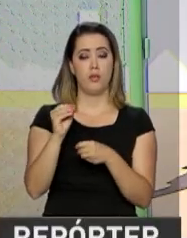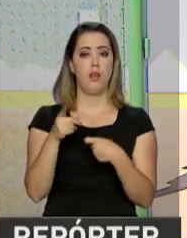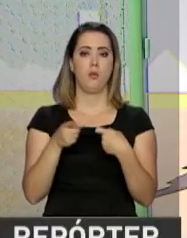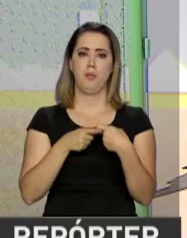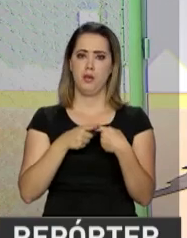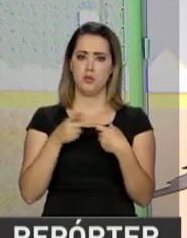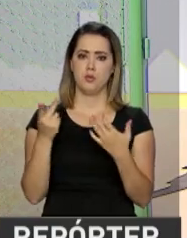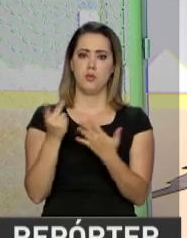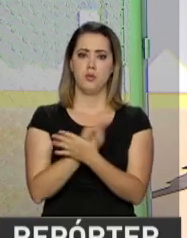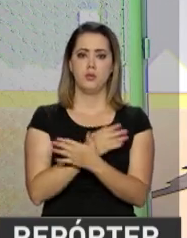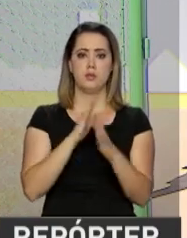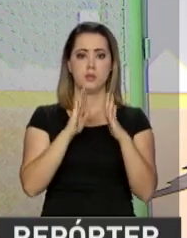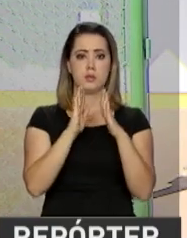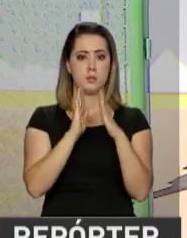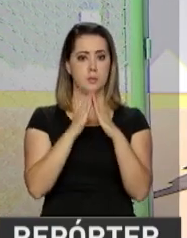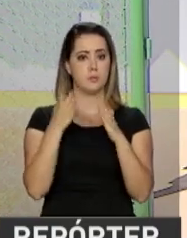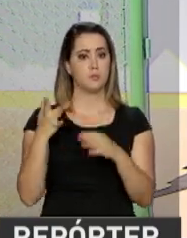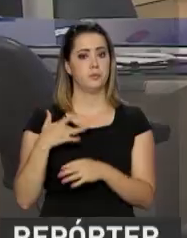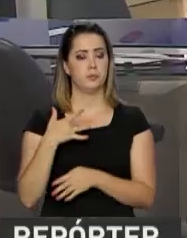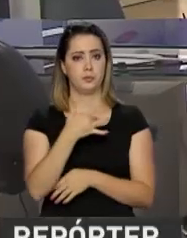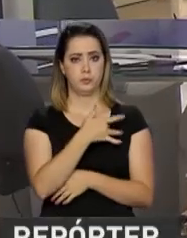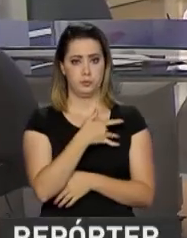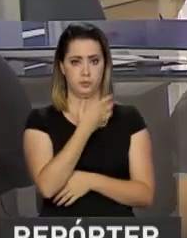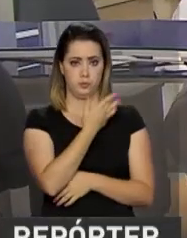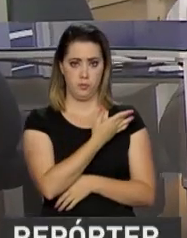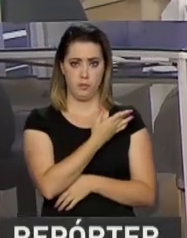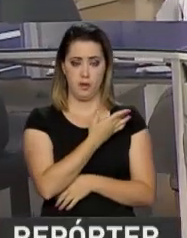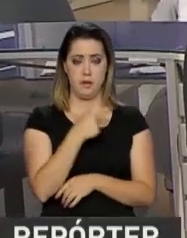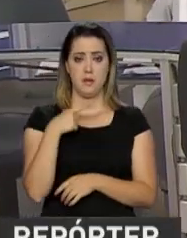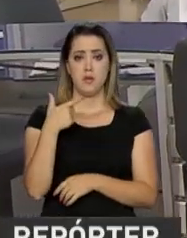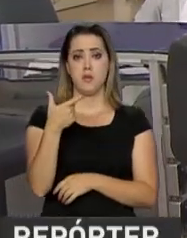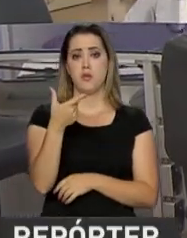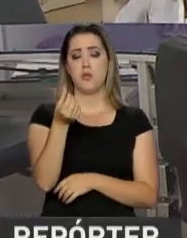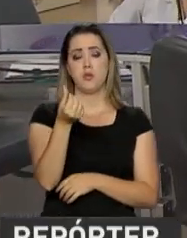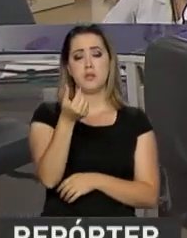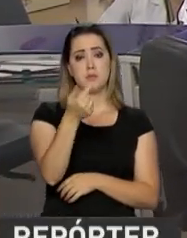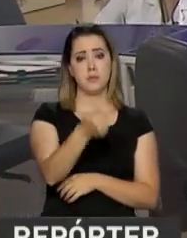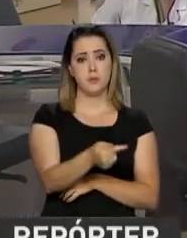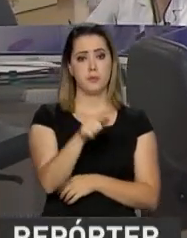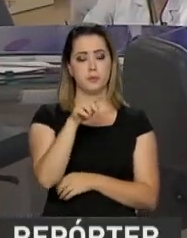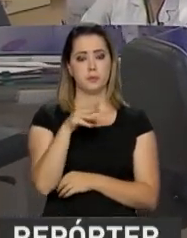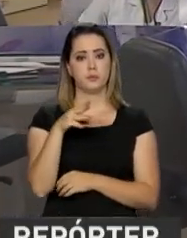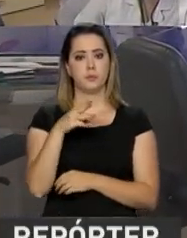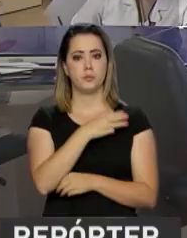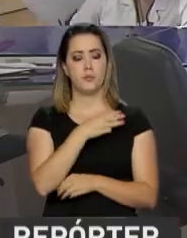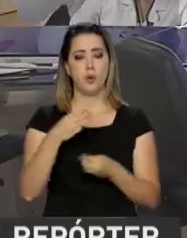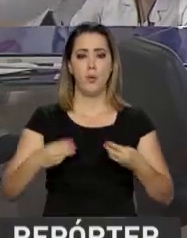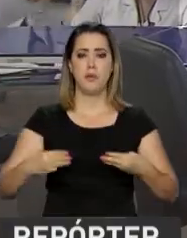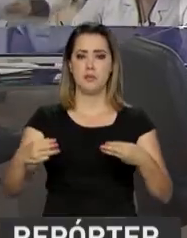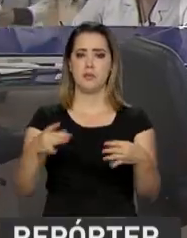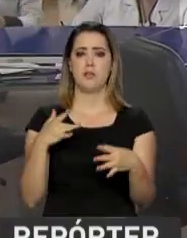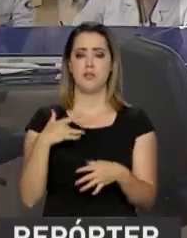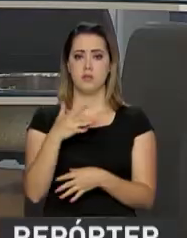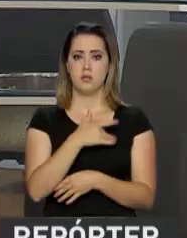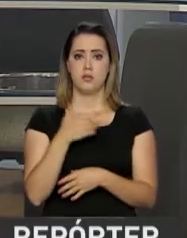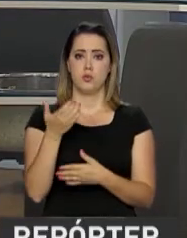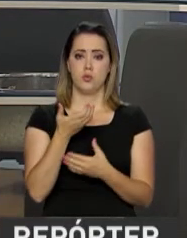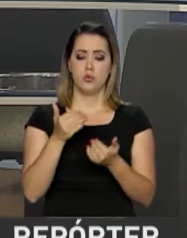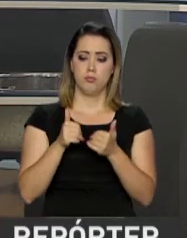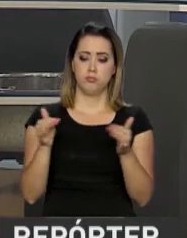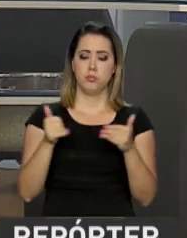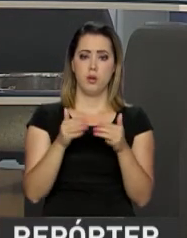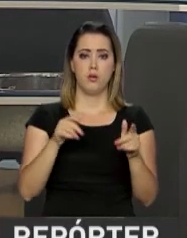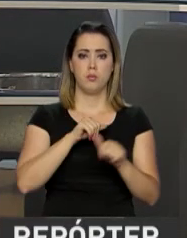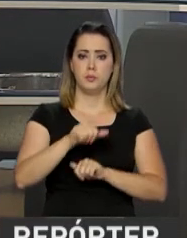unidades básicas de saúde em todo o país e em 2017 o ministério da saúde quer ampliar esses serviços a